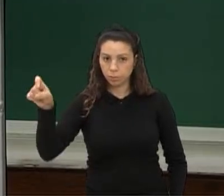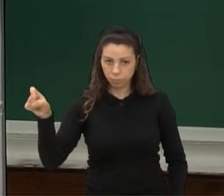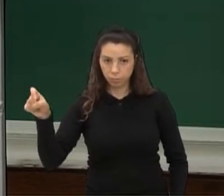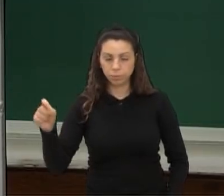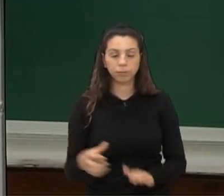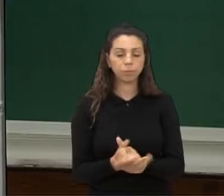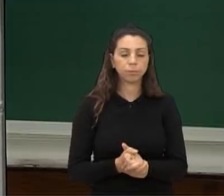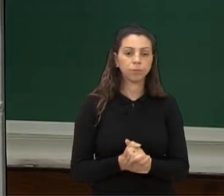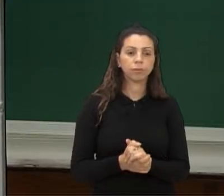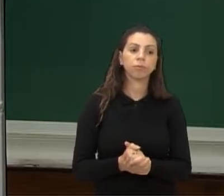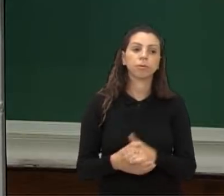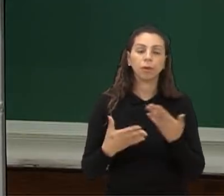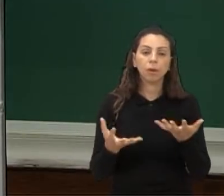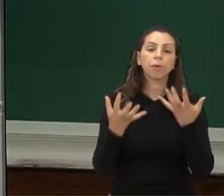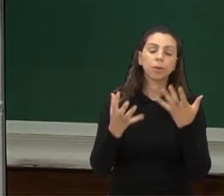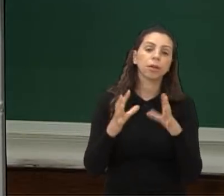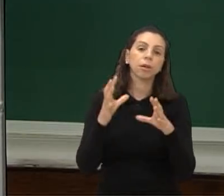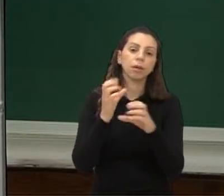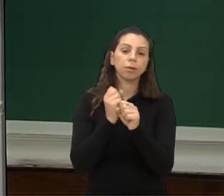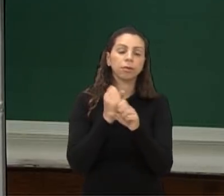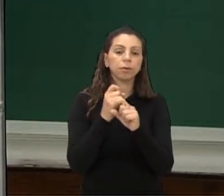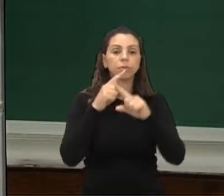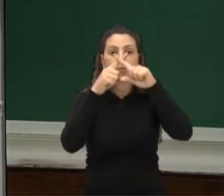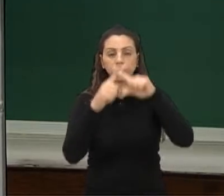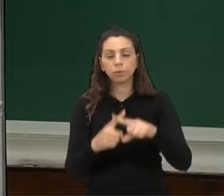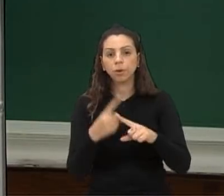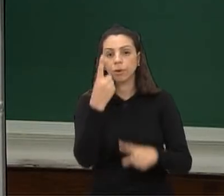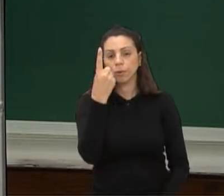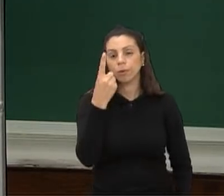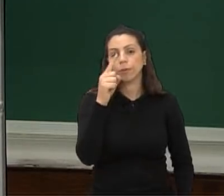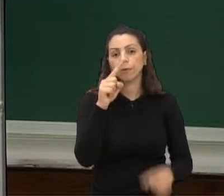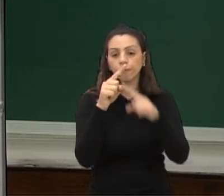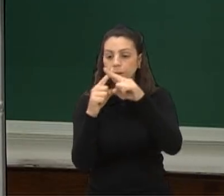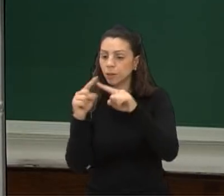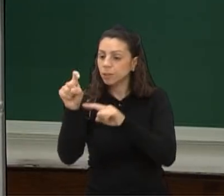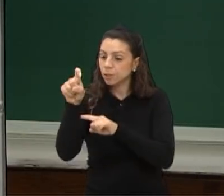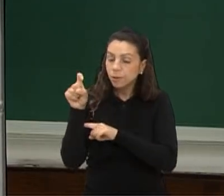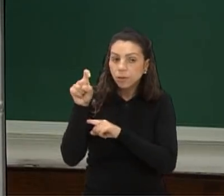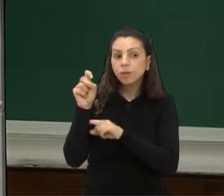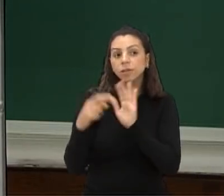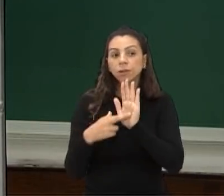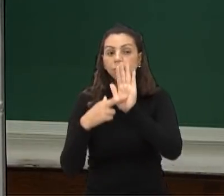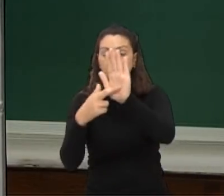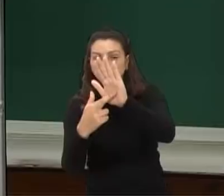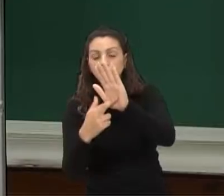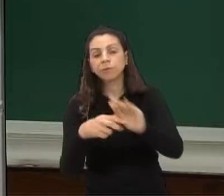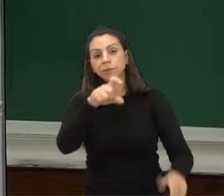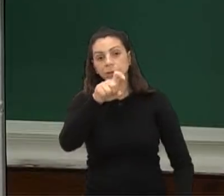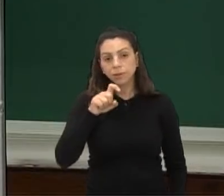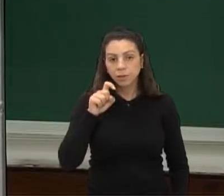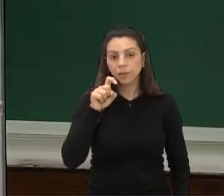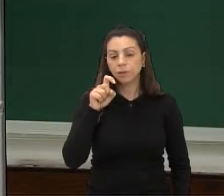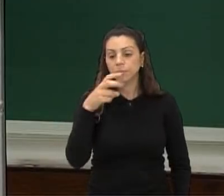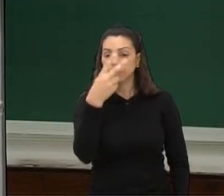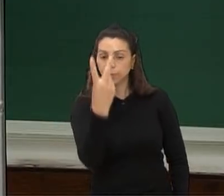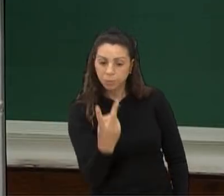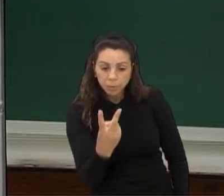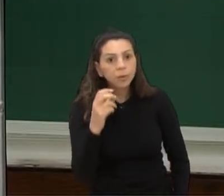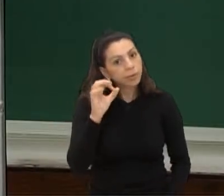ok? Então, como ficaria a nossa equação? 2/5 de x mais 40 é igual